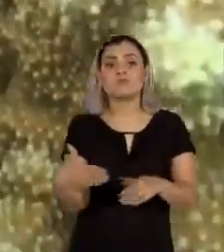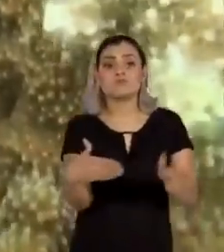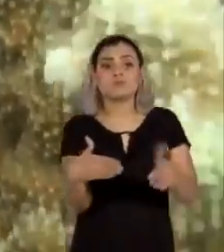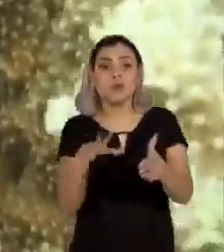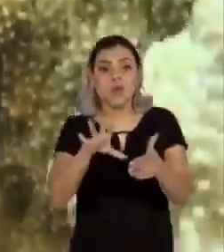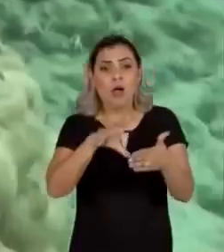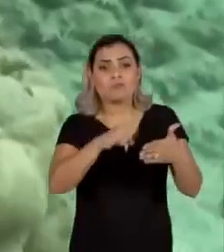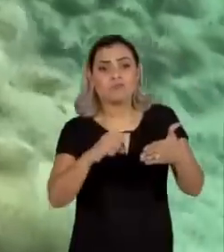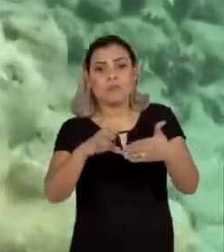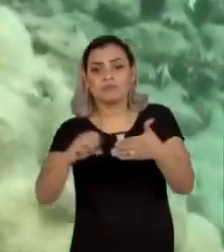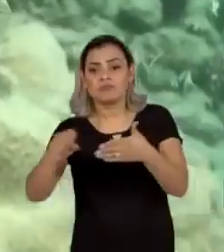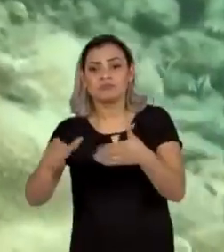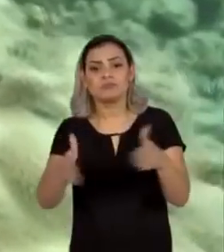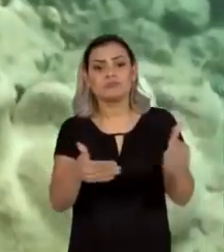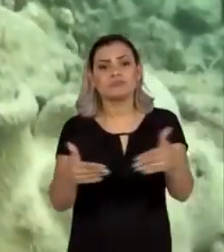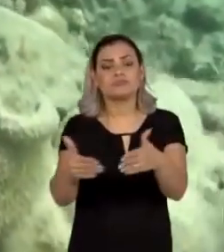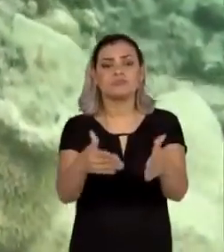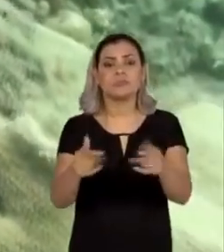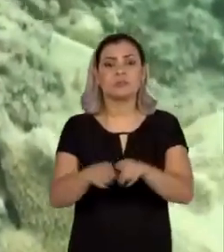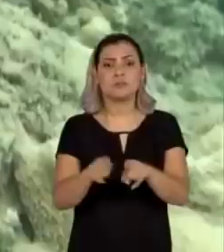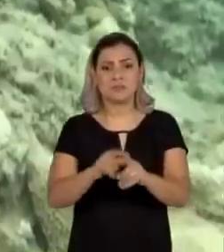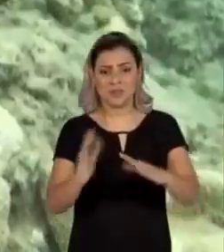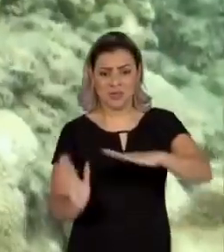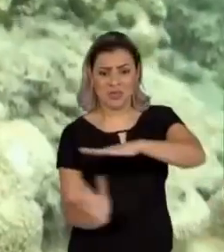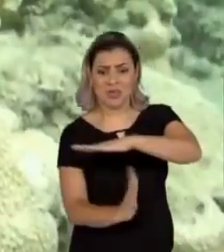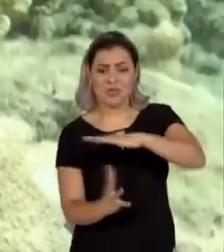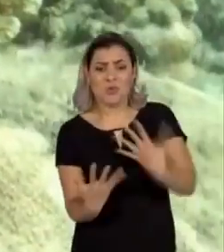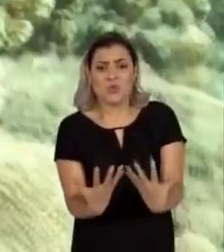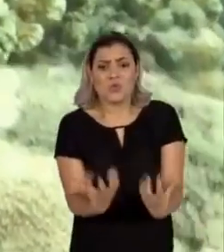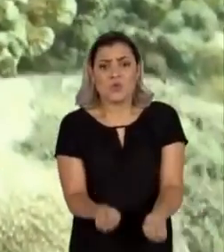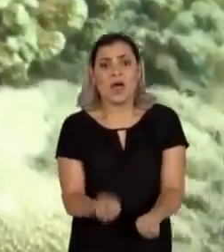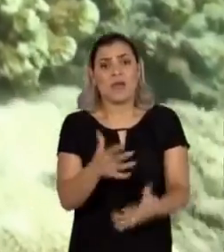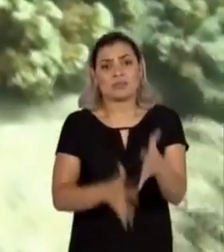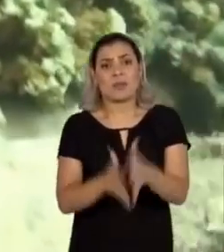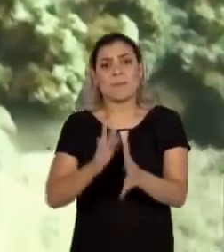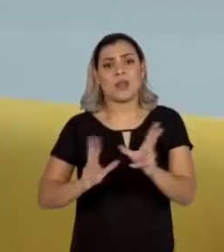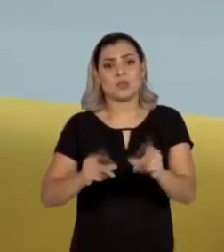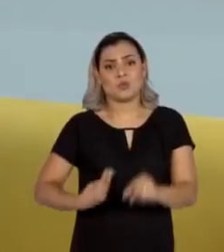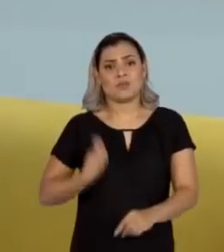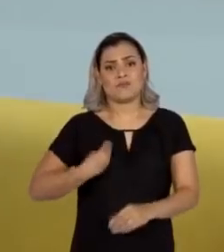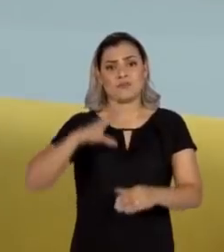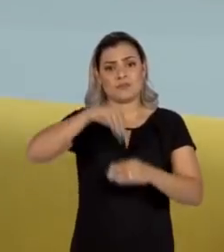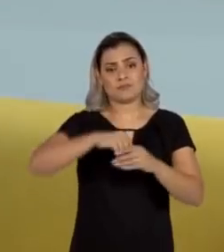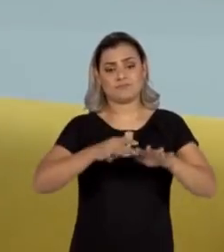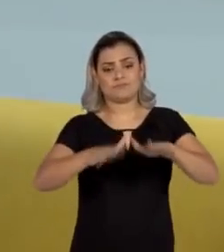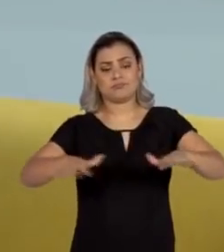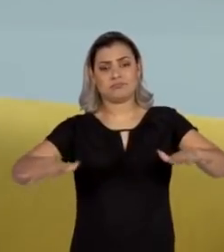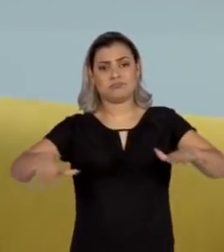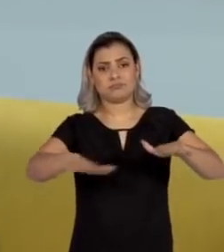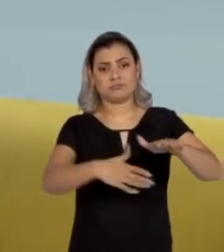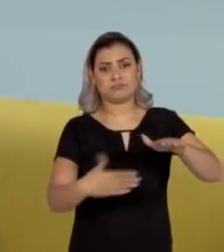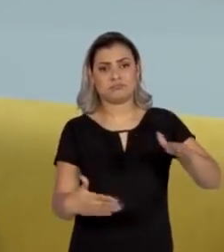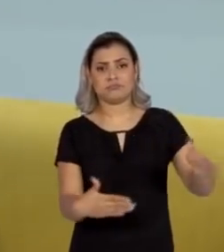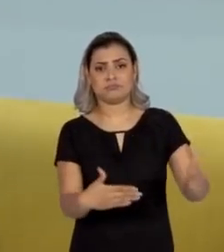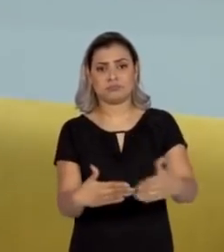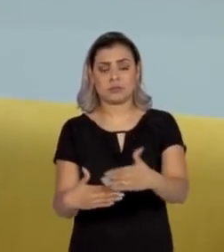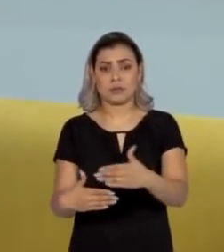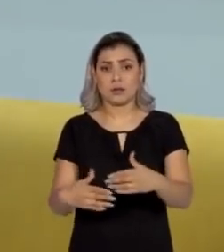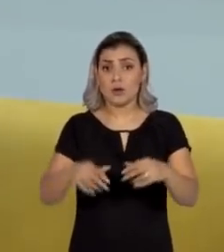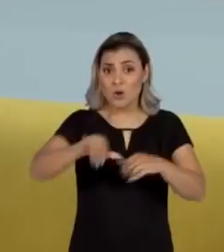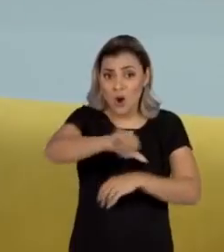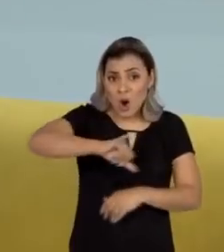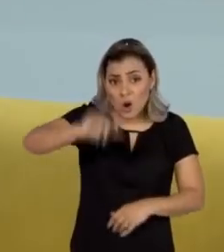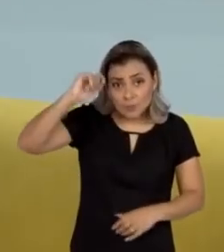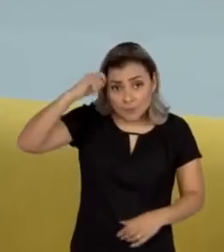marinha, e sua mortalidade afeta diretamente todo o ecossistema. E ainda sobre o óleo, a